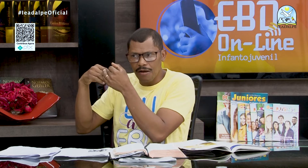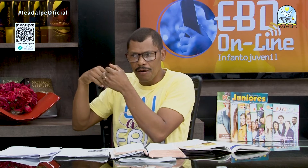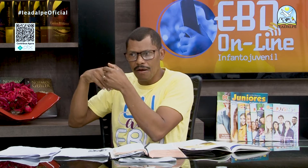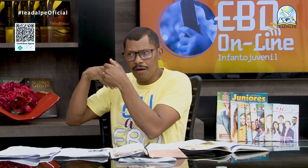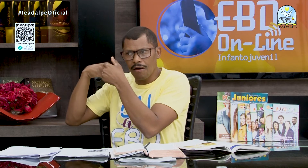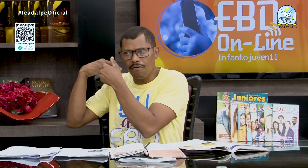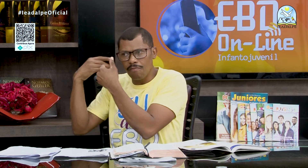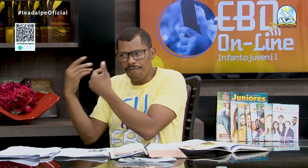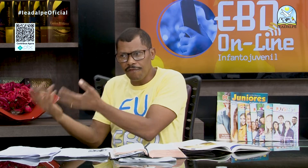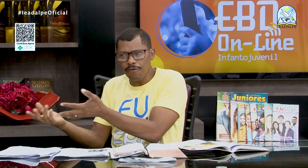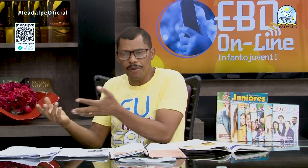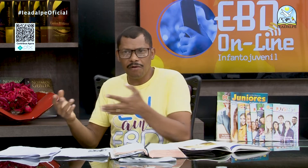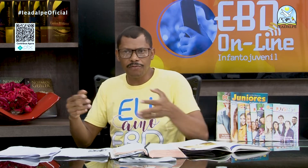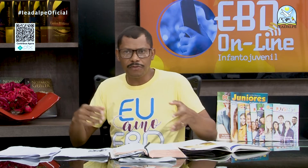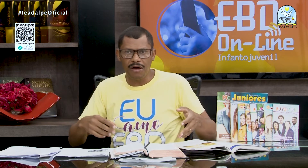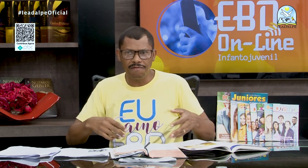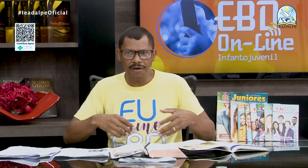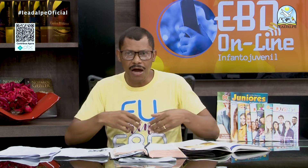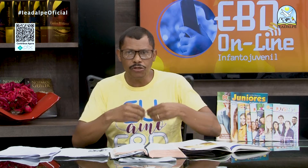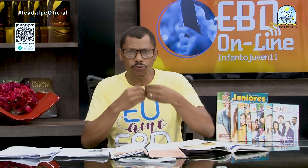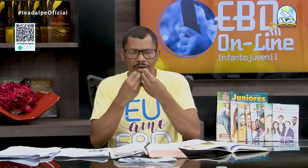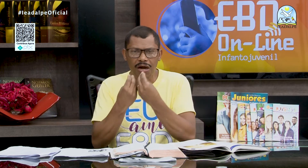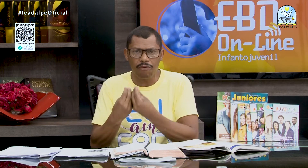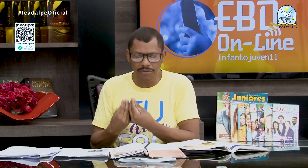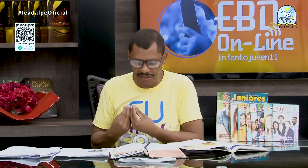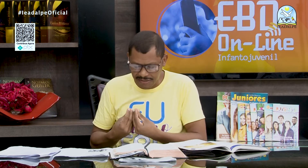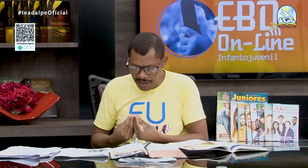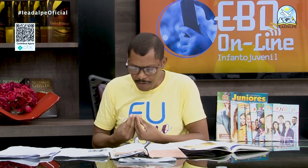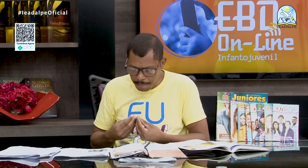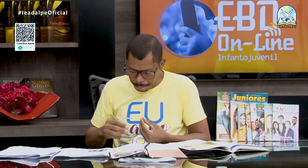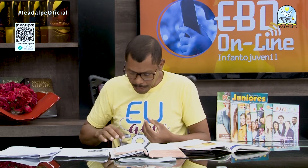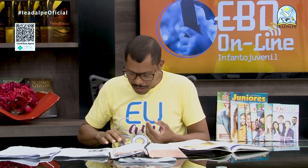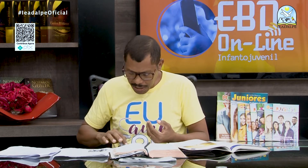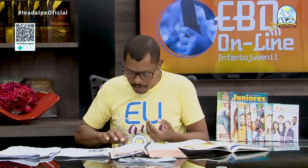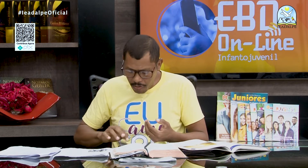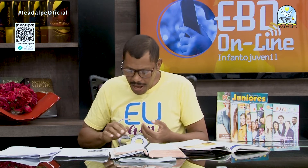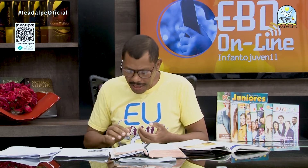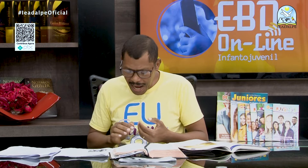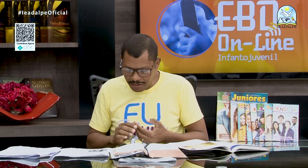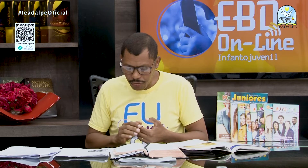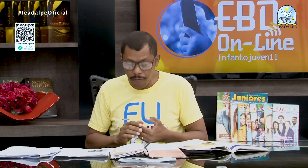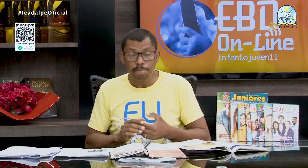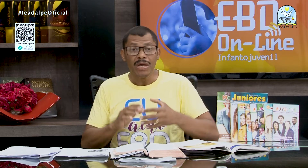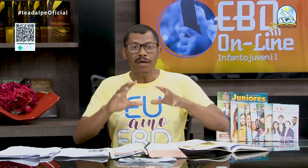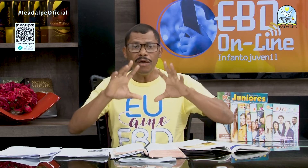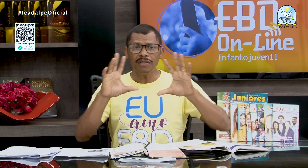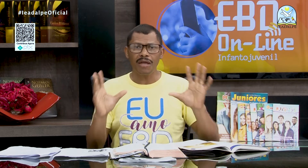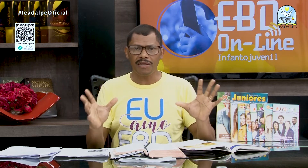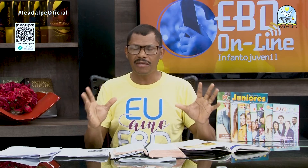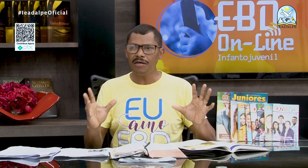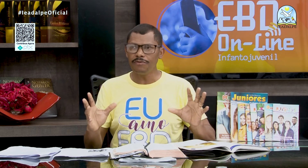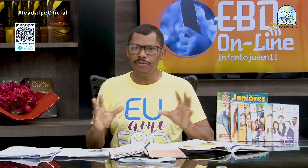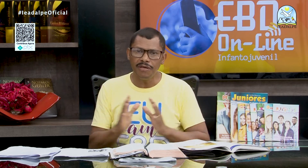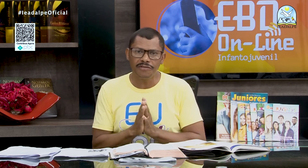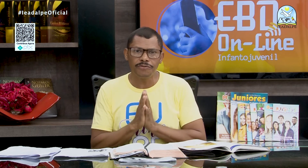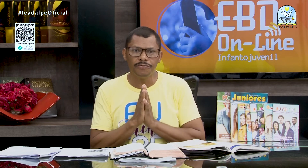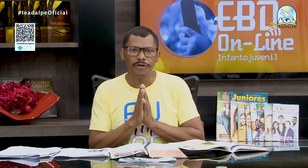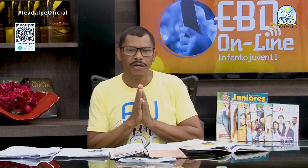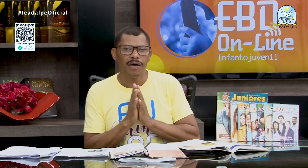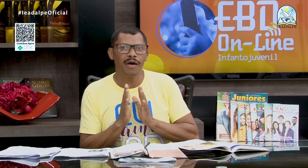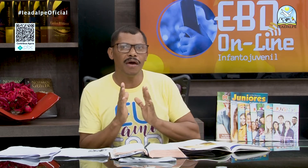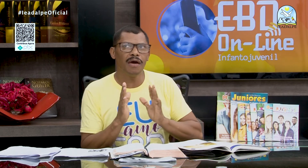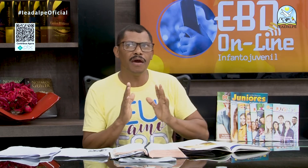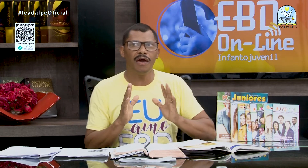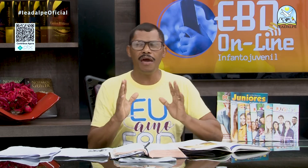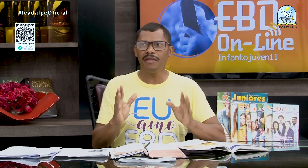mostrar como foi o percurso da viagem o que aconteceu então é um relato E tratando